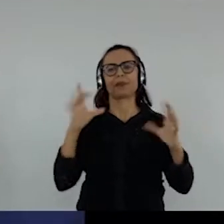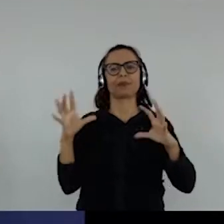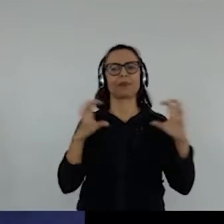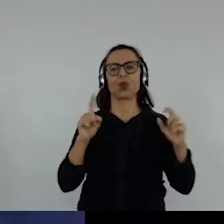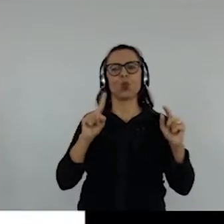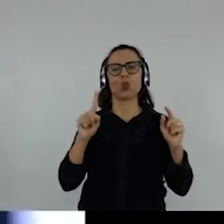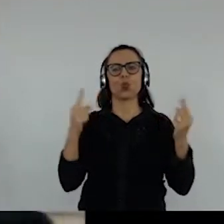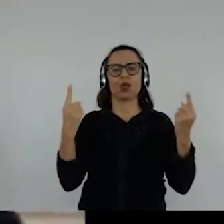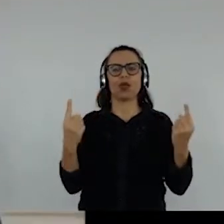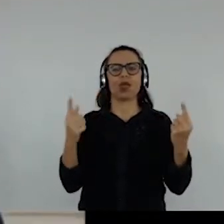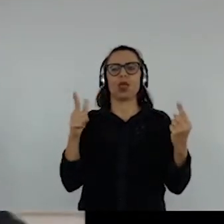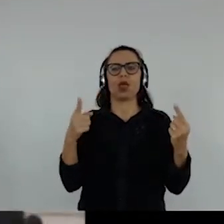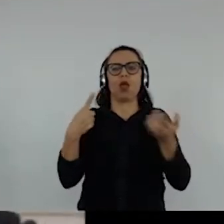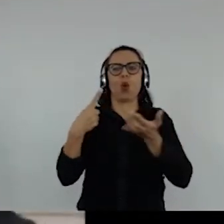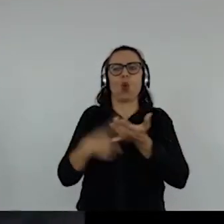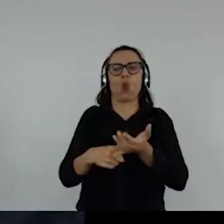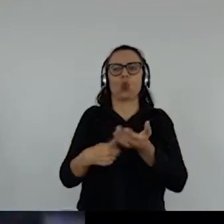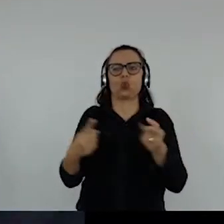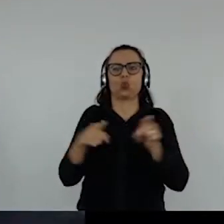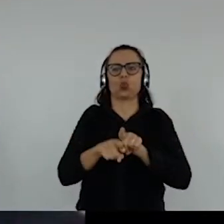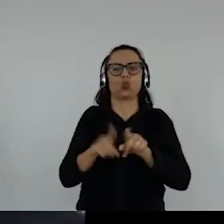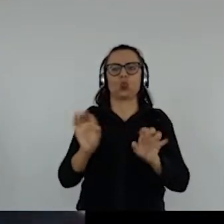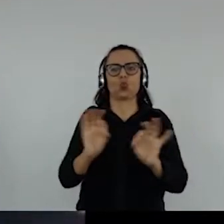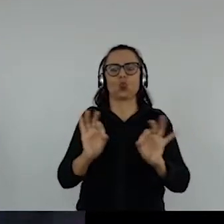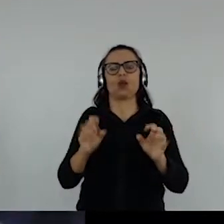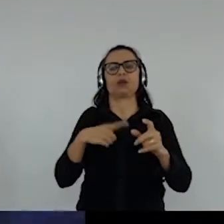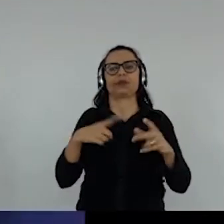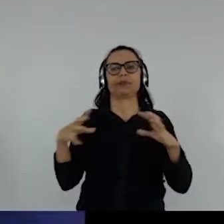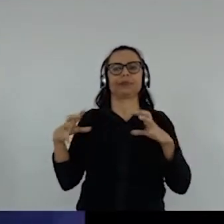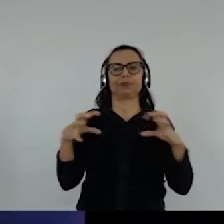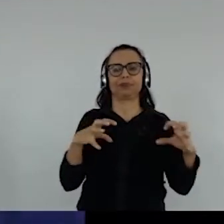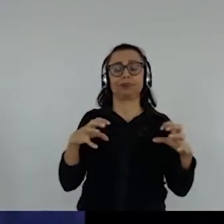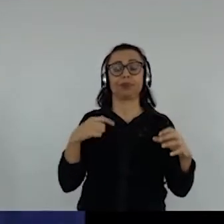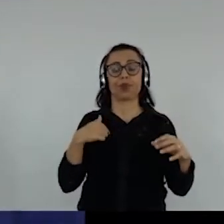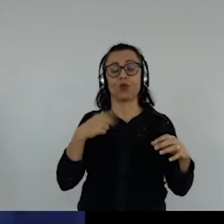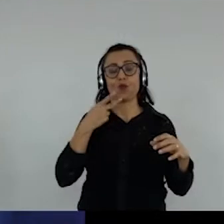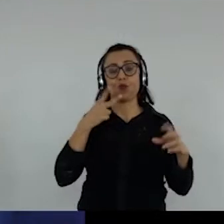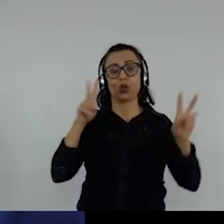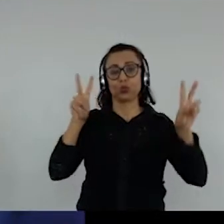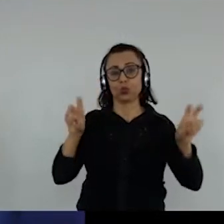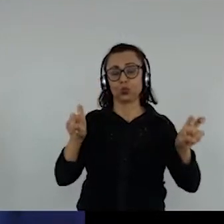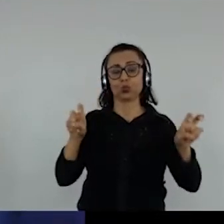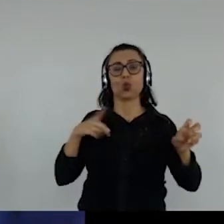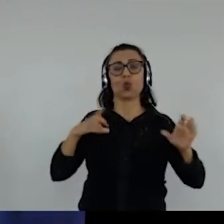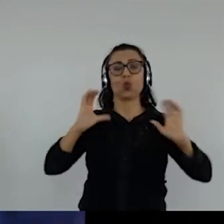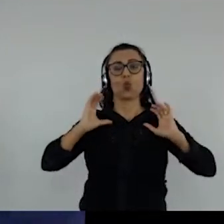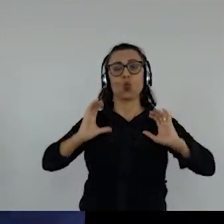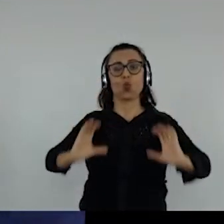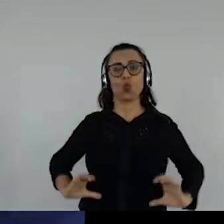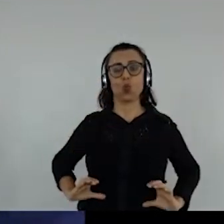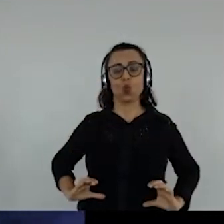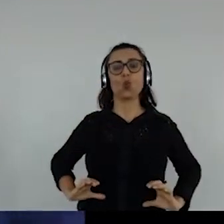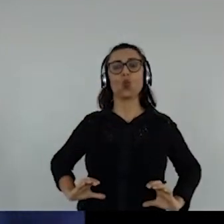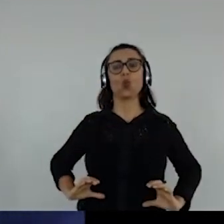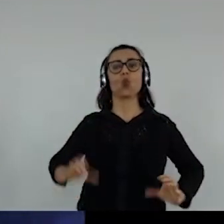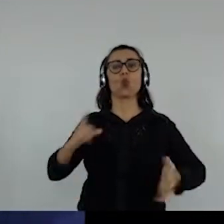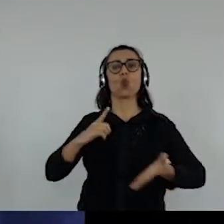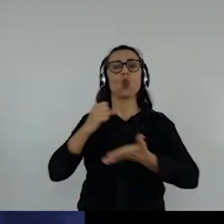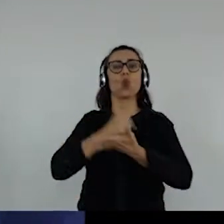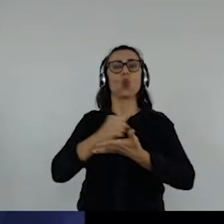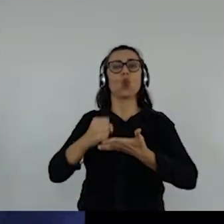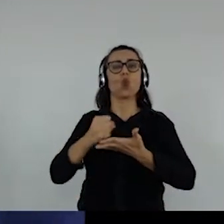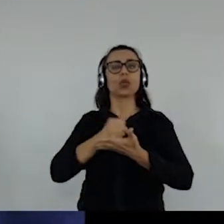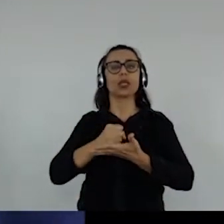à outra parte. Então, de outra parte, eu vou falar aqui sobre o comportamento do contratante